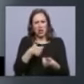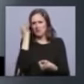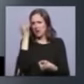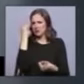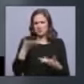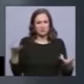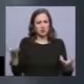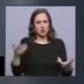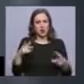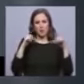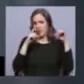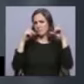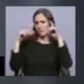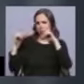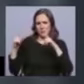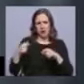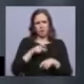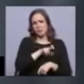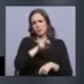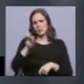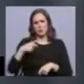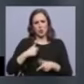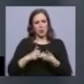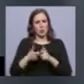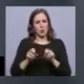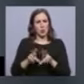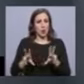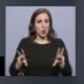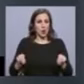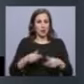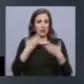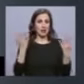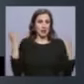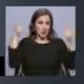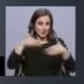circular na máquina fotográfica por todo lado nunca tive um problema no